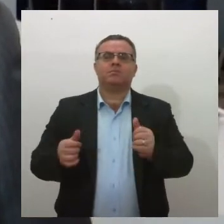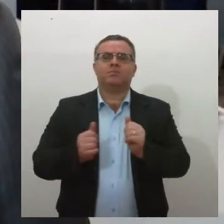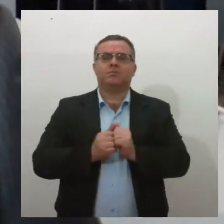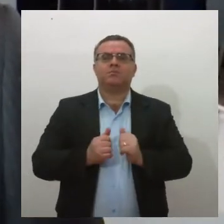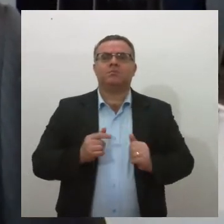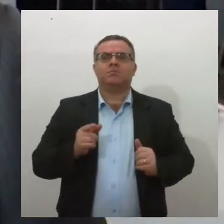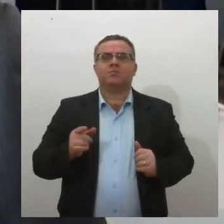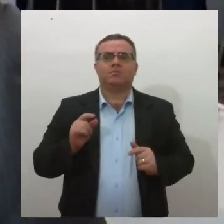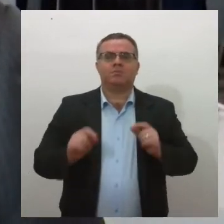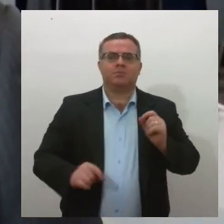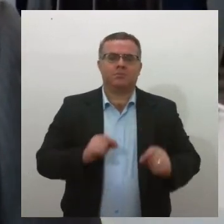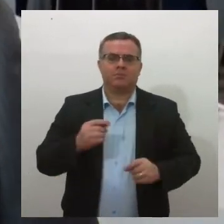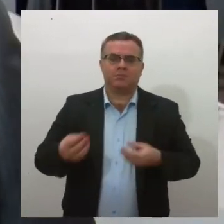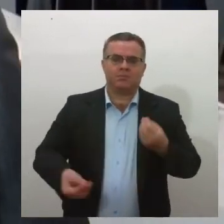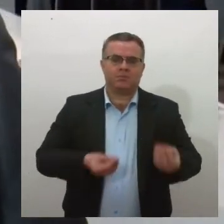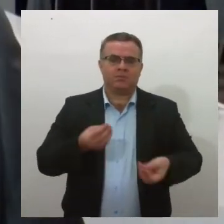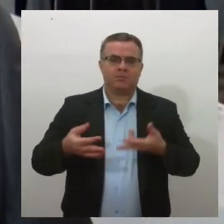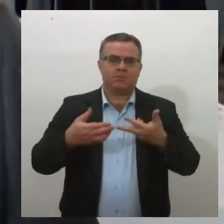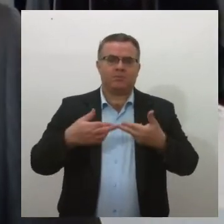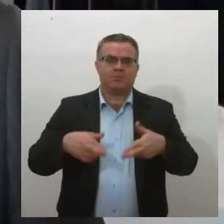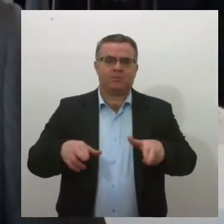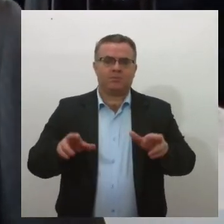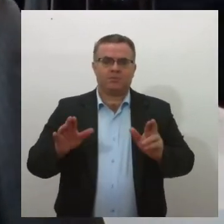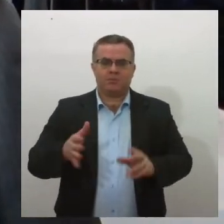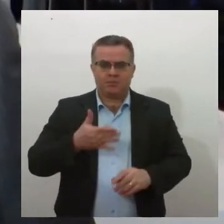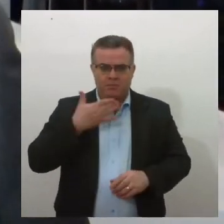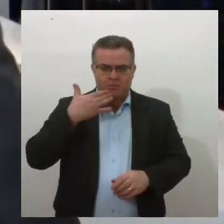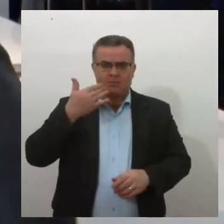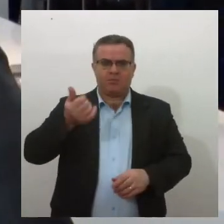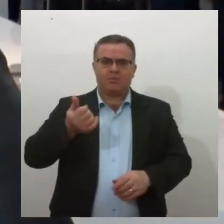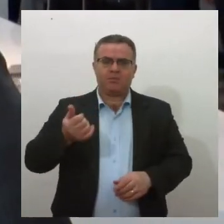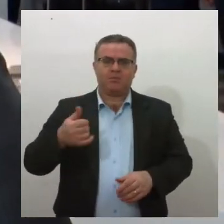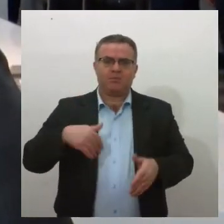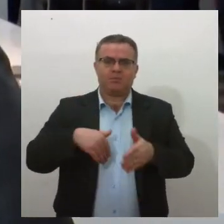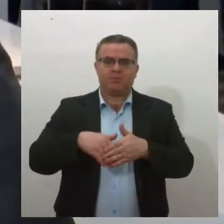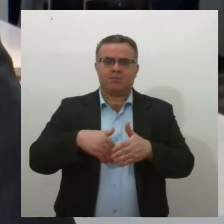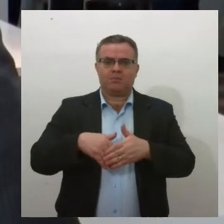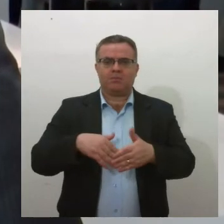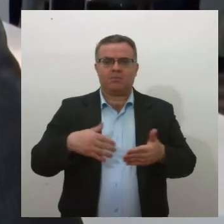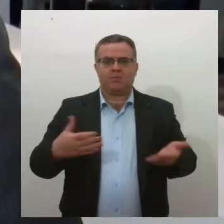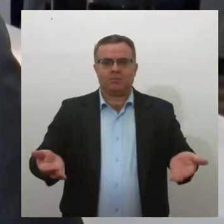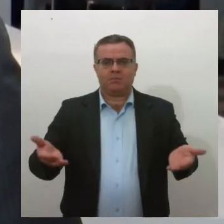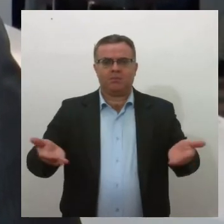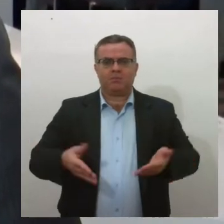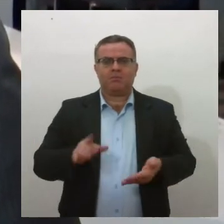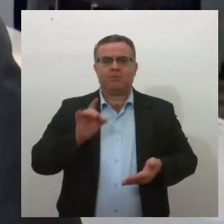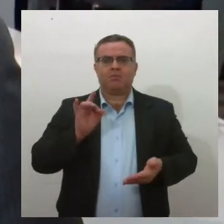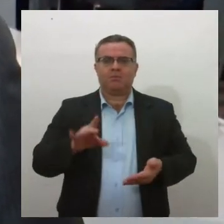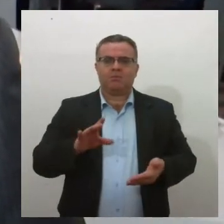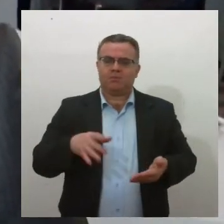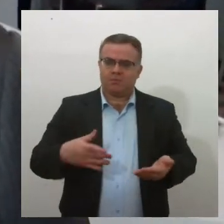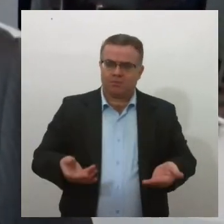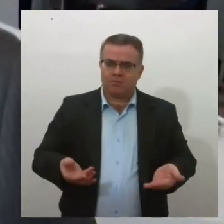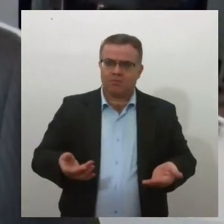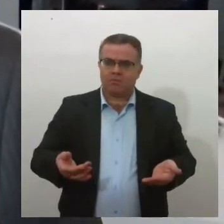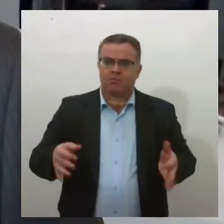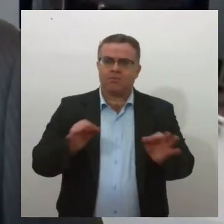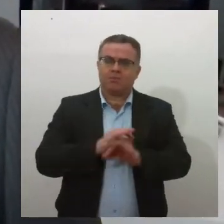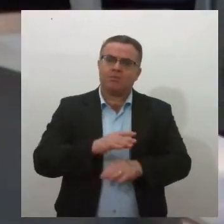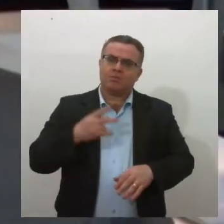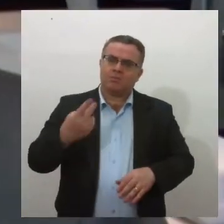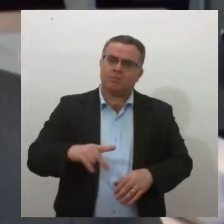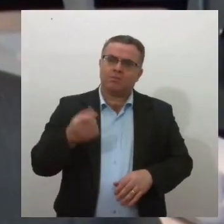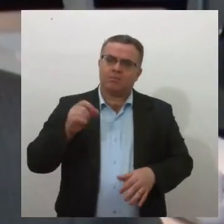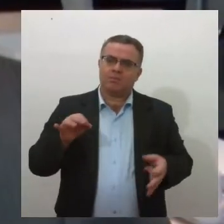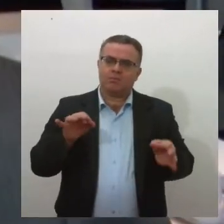sobre o que fazermos para melhorarmos o nosso futebol, não só o Clube Esportivo Sergipe, mas o futebol sergipano como um